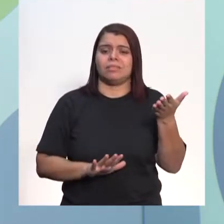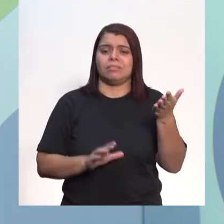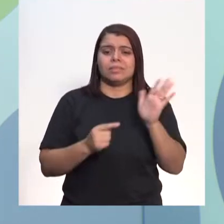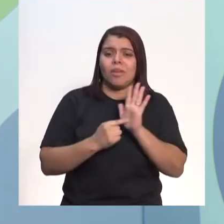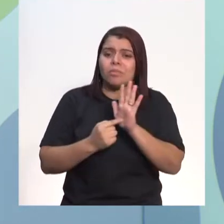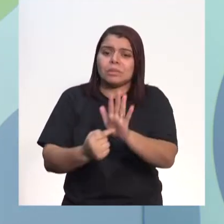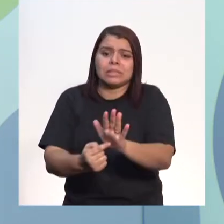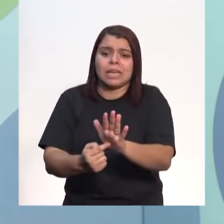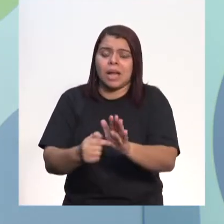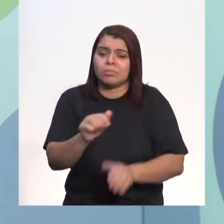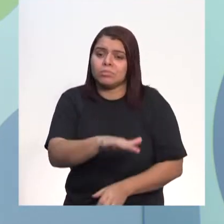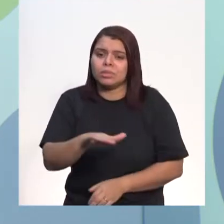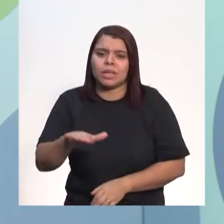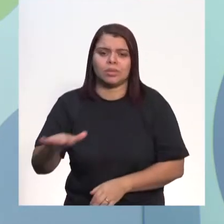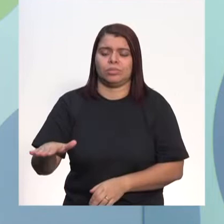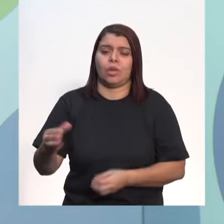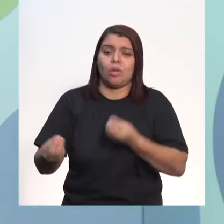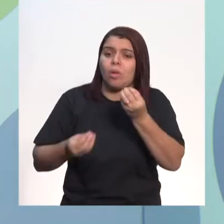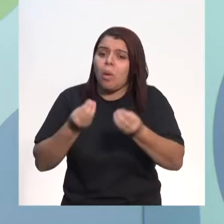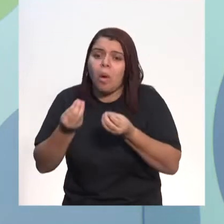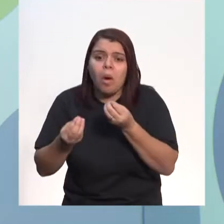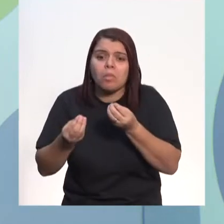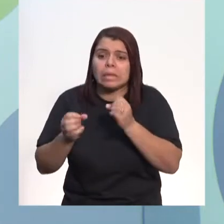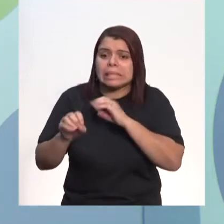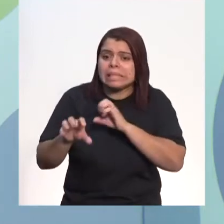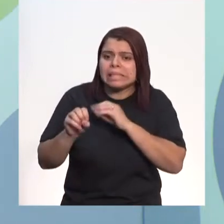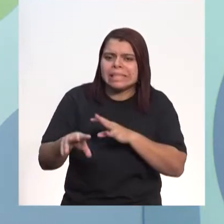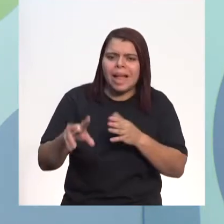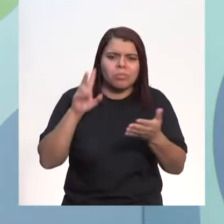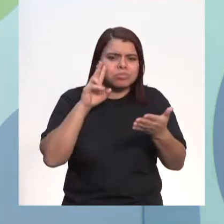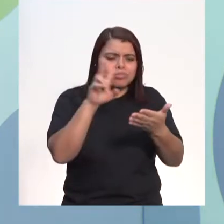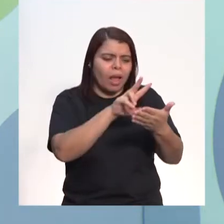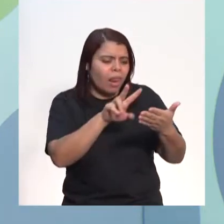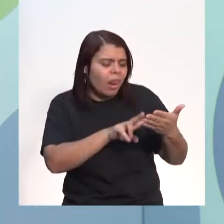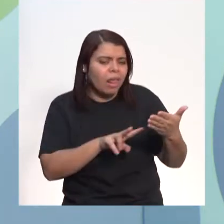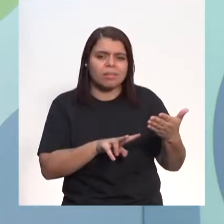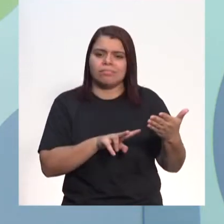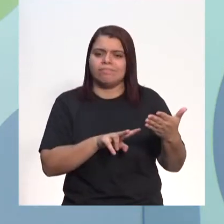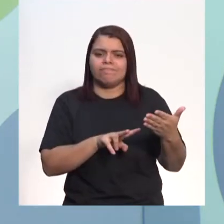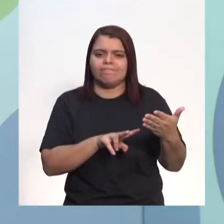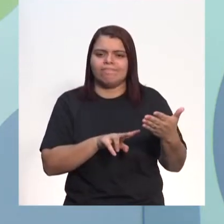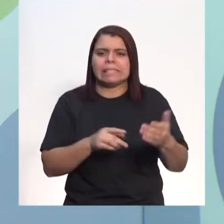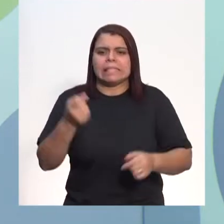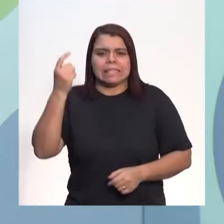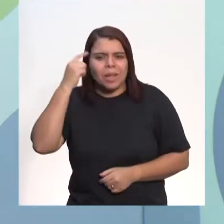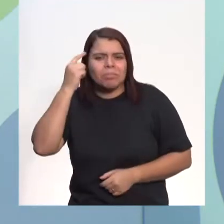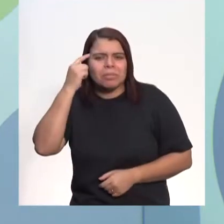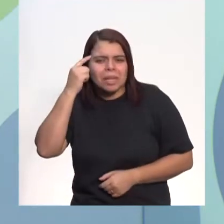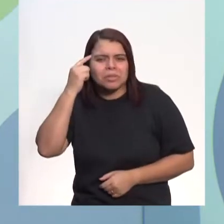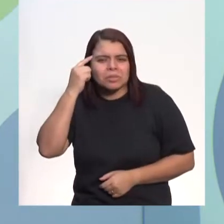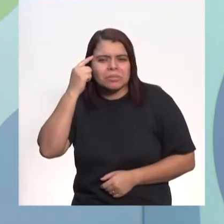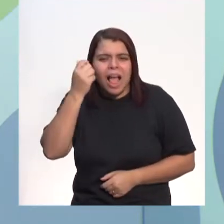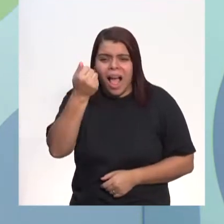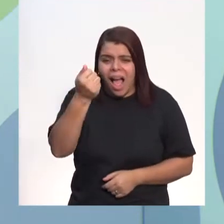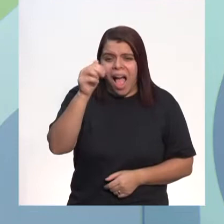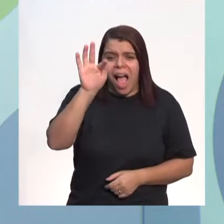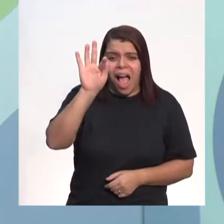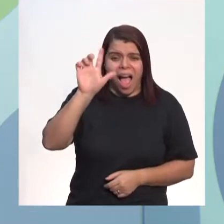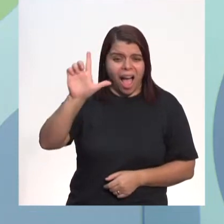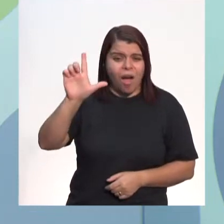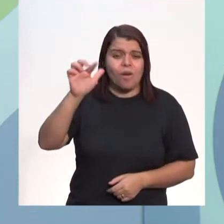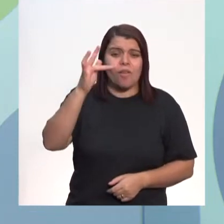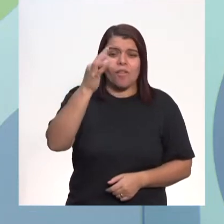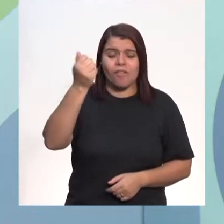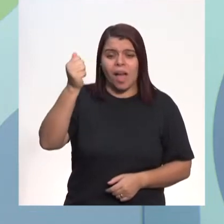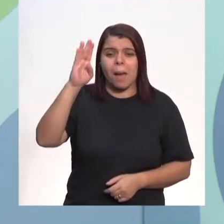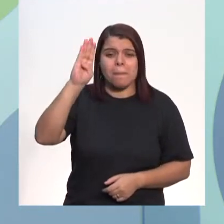atividade voltada à alfabetização? Eu acho que a alfabetização é o grande desafio que nós temos nos anos